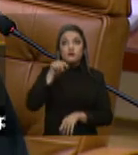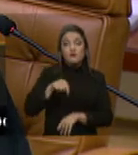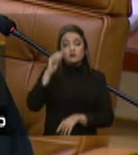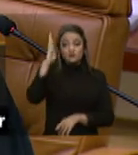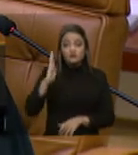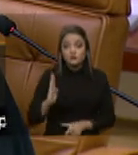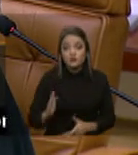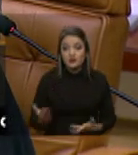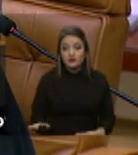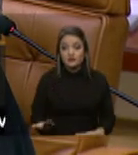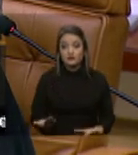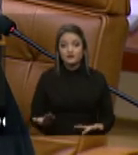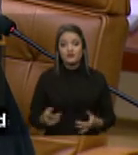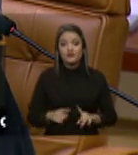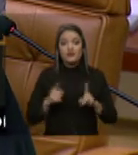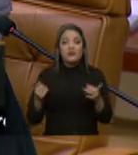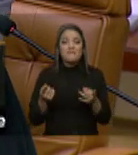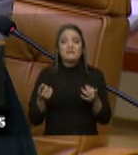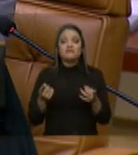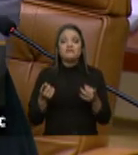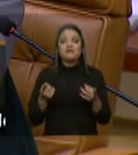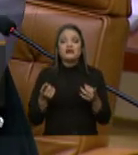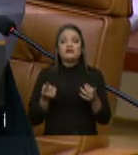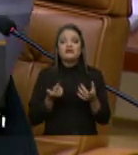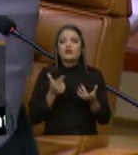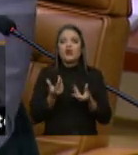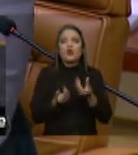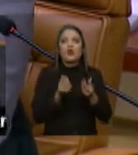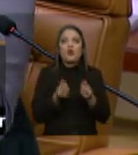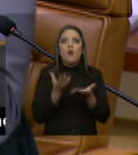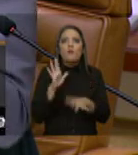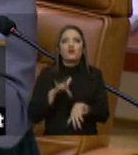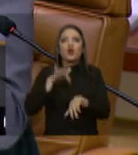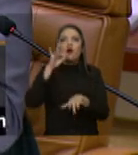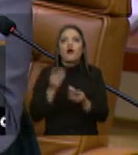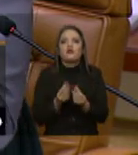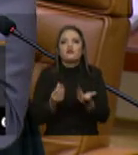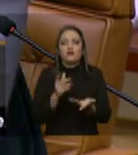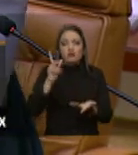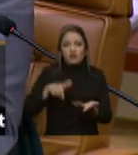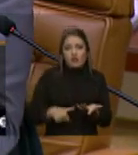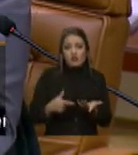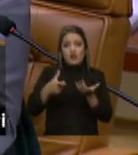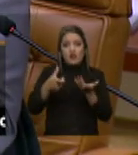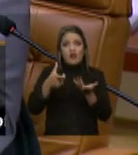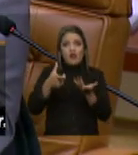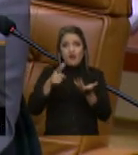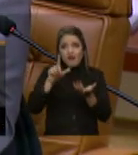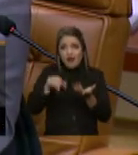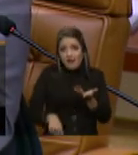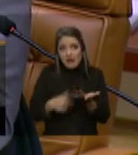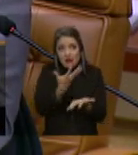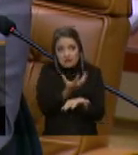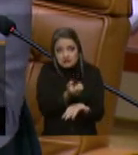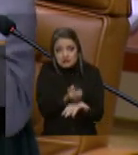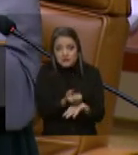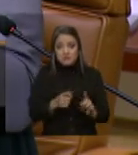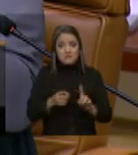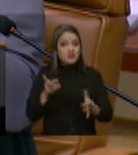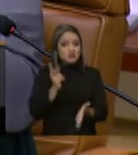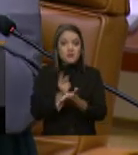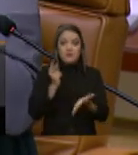só que não é algo não é não é algo palpável algo etéreo mas o raciocínio é o mesmo